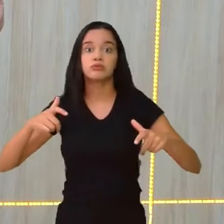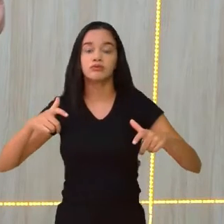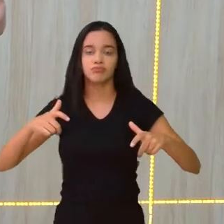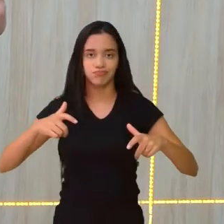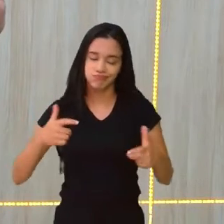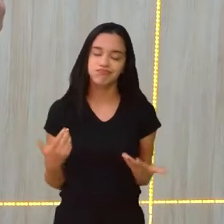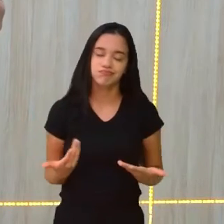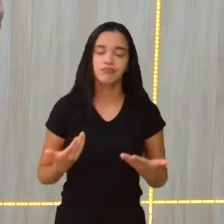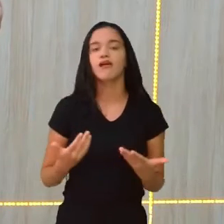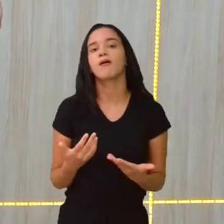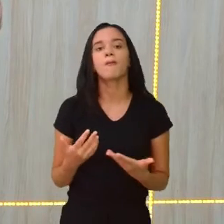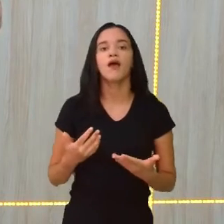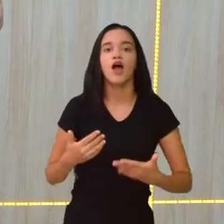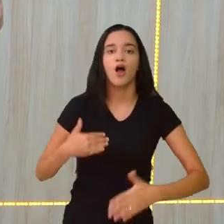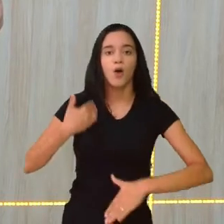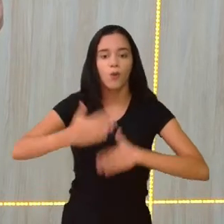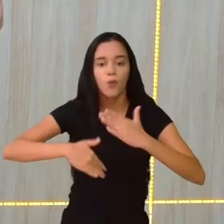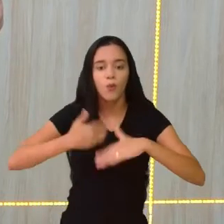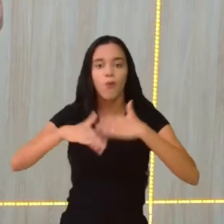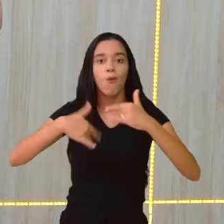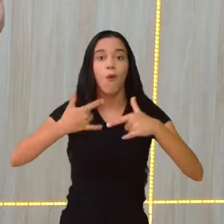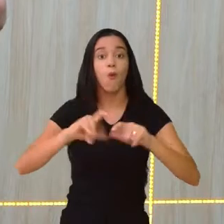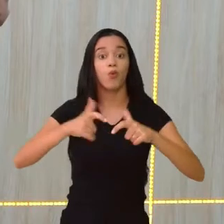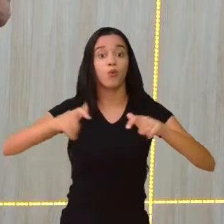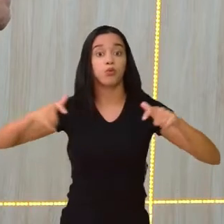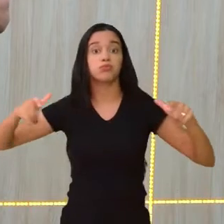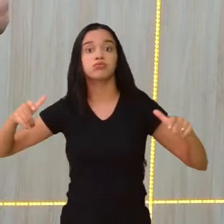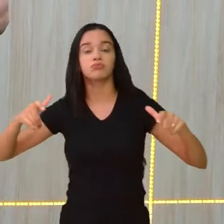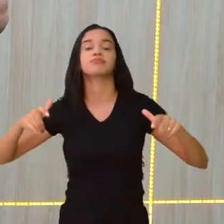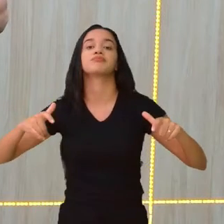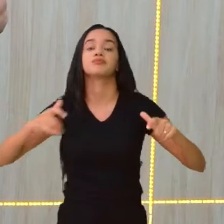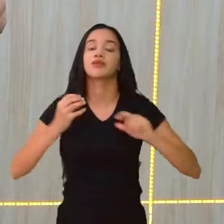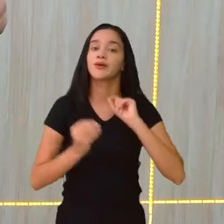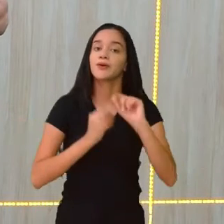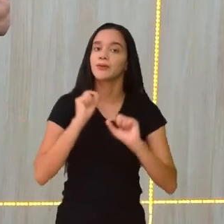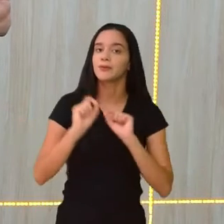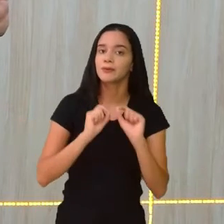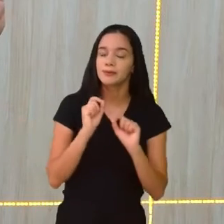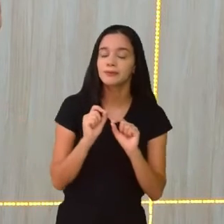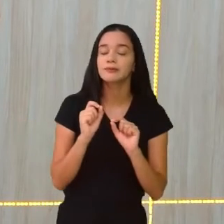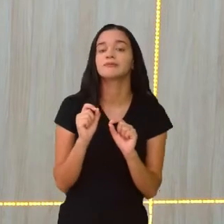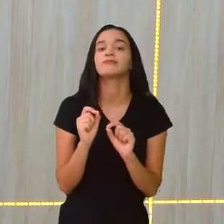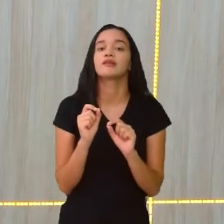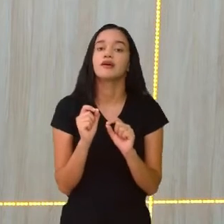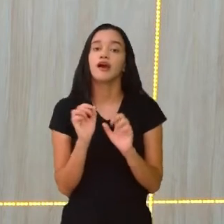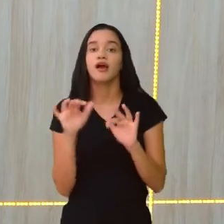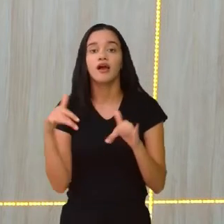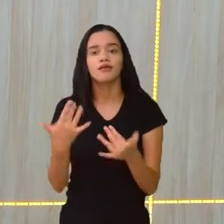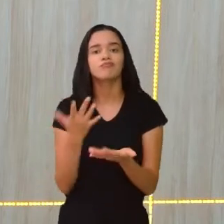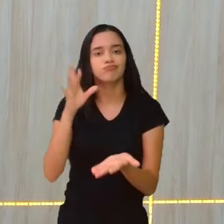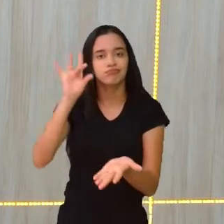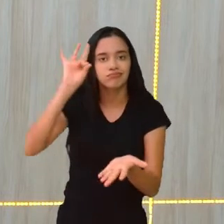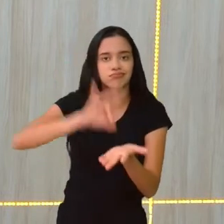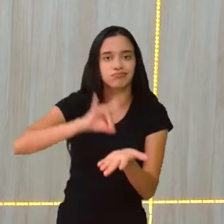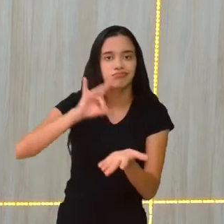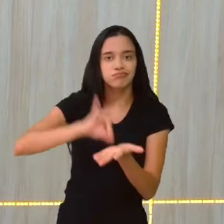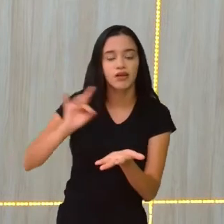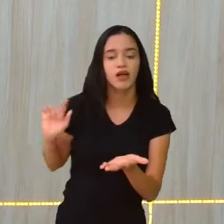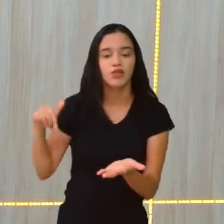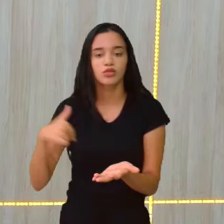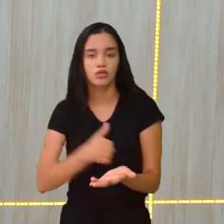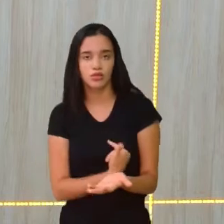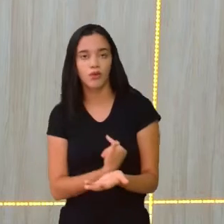desordenada. Então, esse crescimento populacional, ele contribui muito, não é, pessoal? Para que realmente